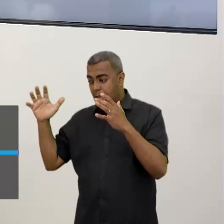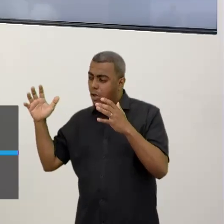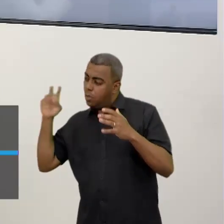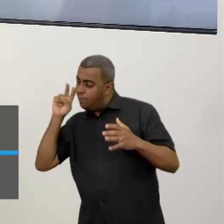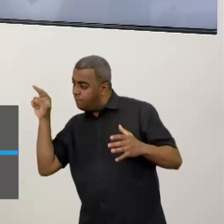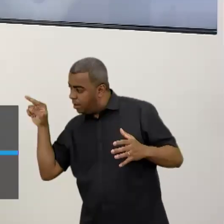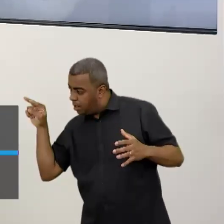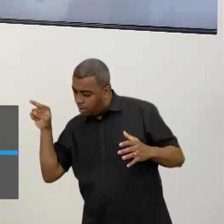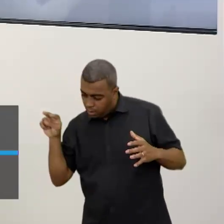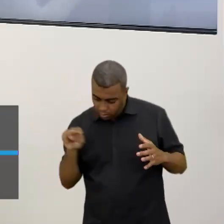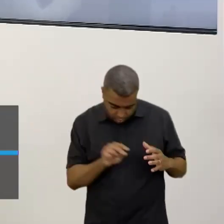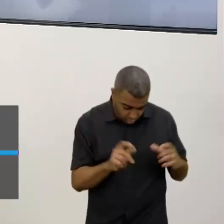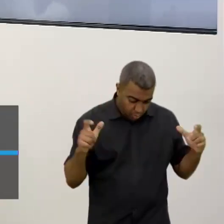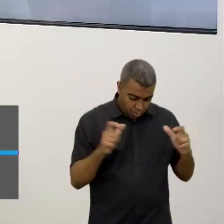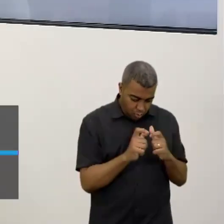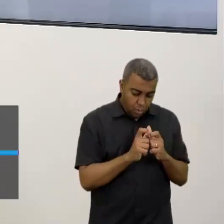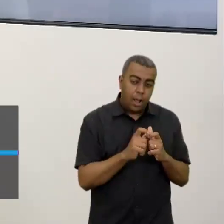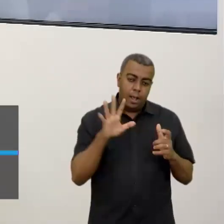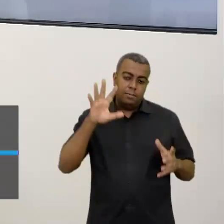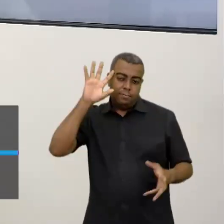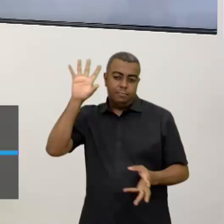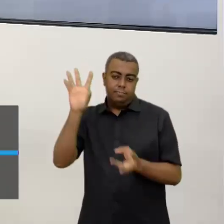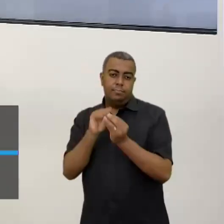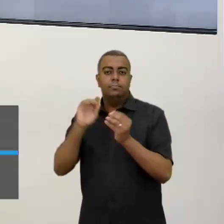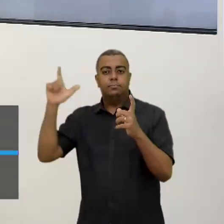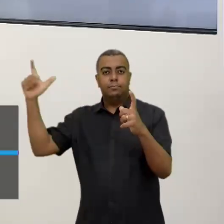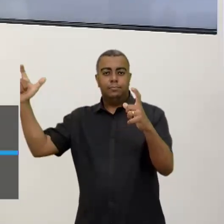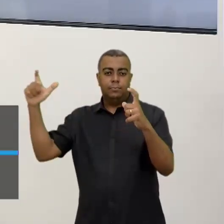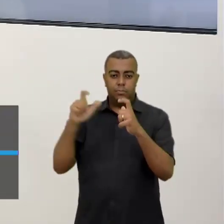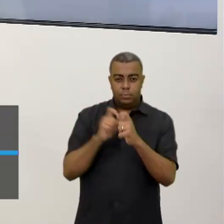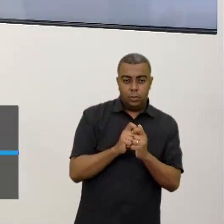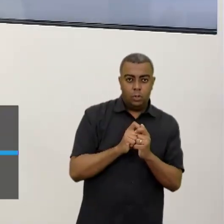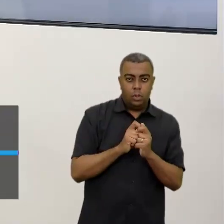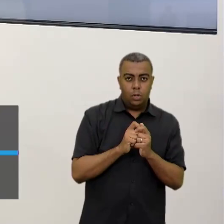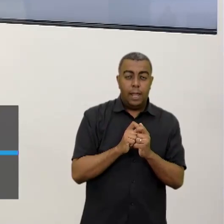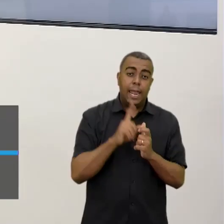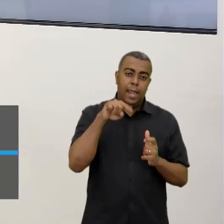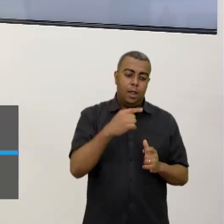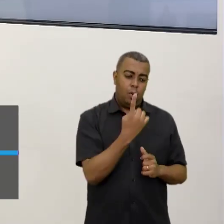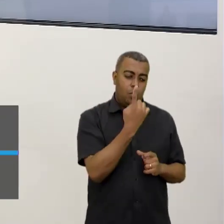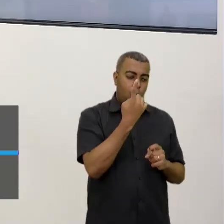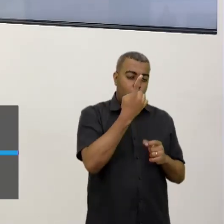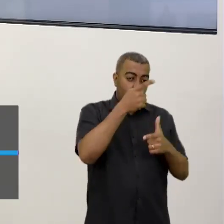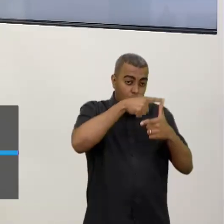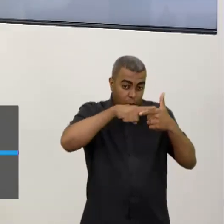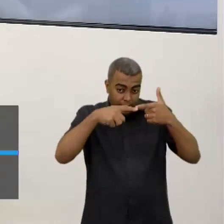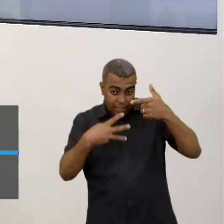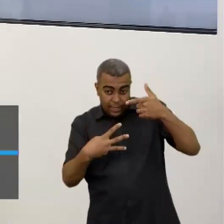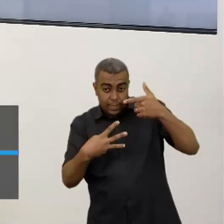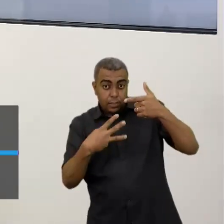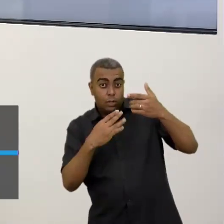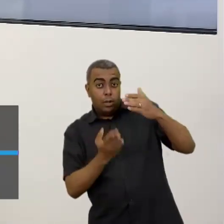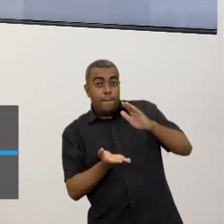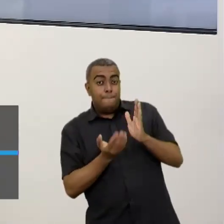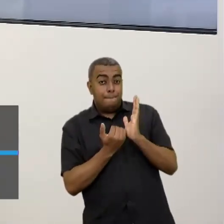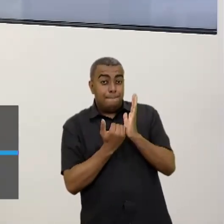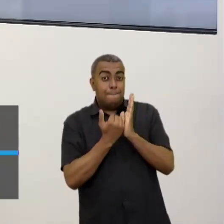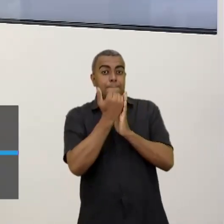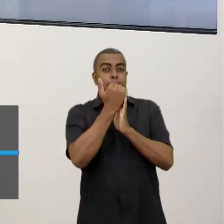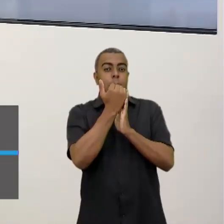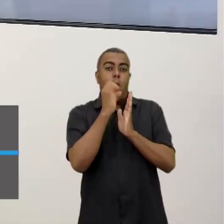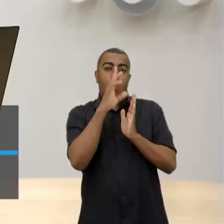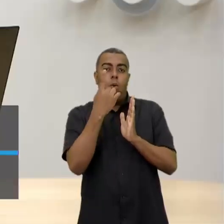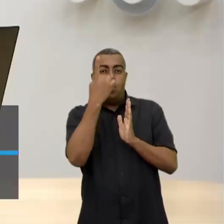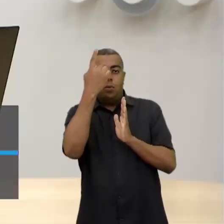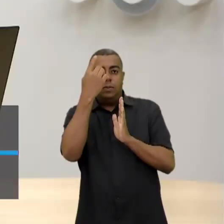reduzindo. De qualquer jeito que você olhar, ou vai ter que ser 1/3 subindo, né? Diminuindo, ou 3 vezes aumentando.